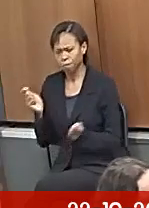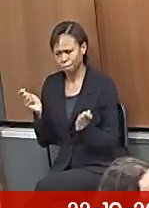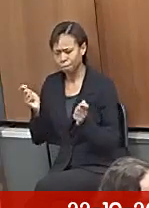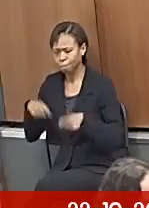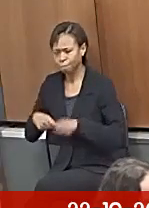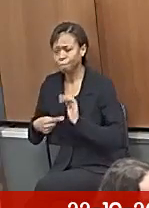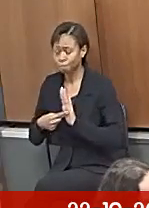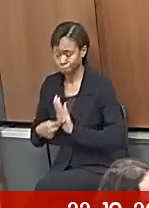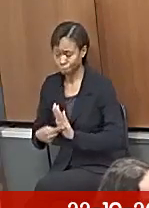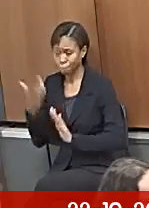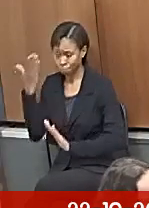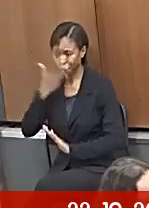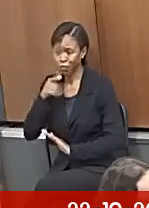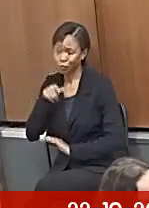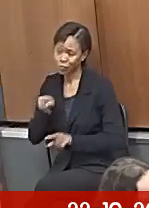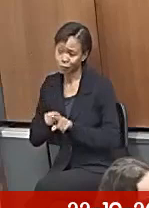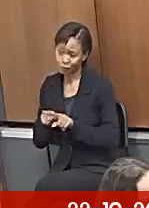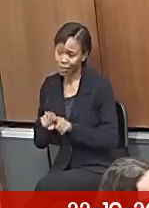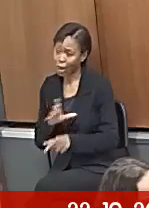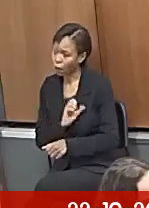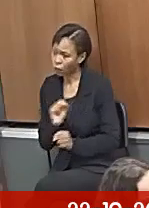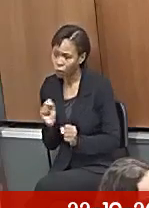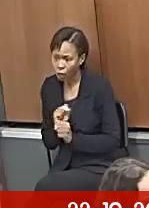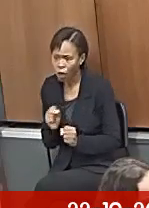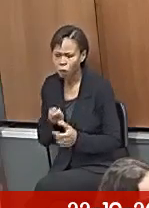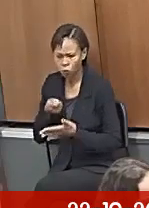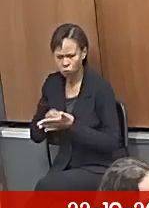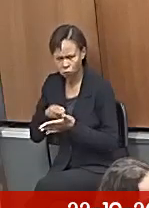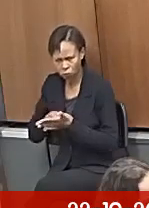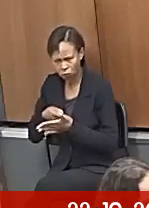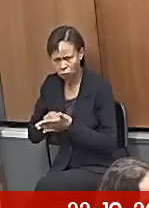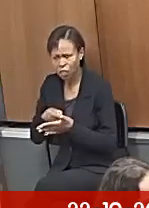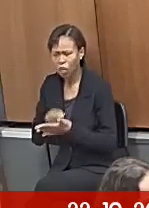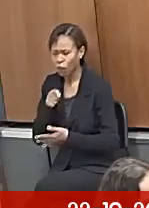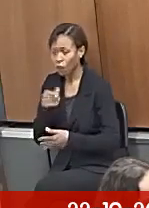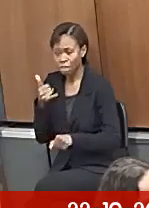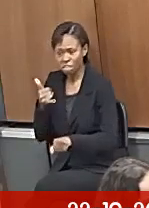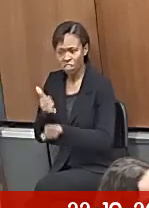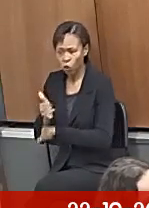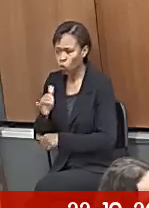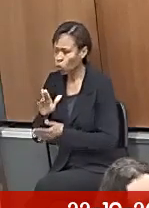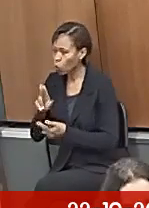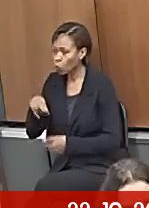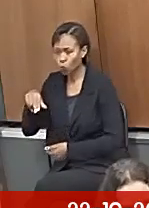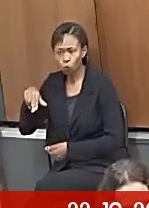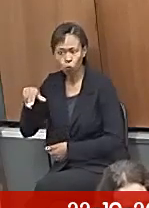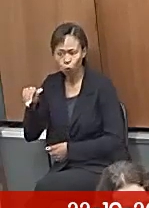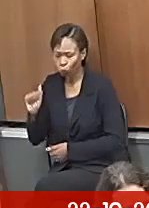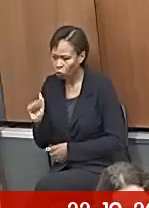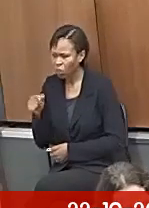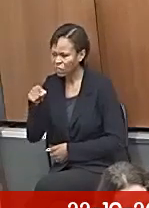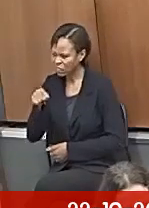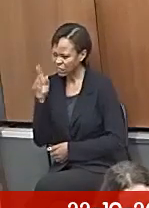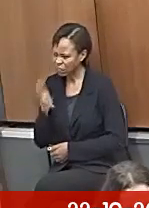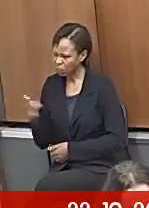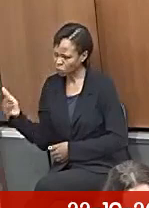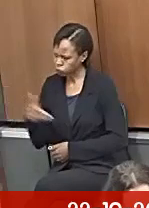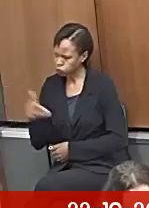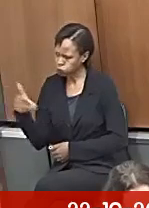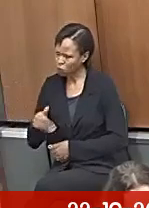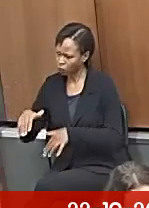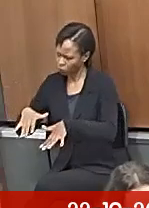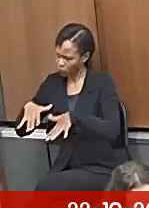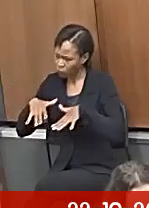capacidade e a sua paixão pela causa. Você não teve ausente em nenhuma das audiências que nós fizemos aqui. A gente fica